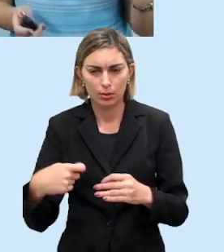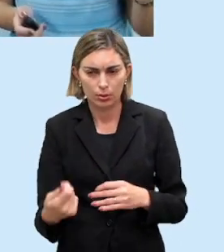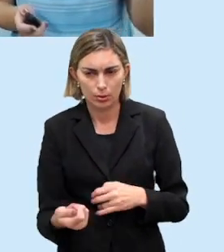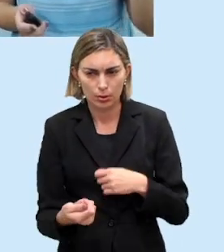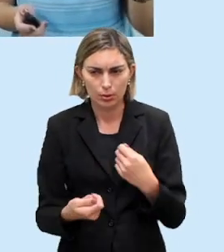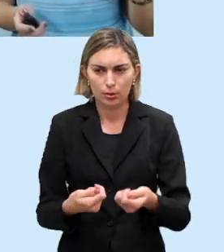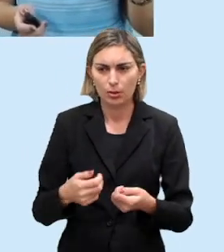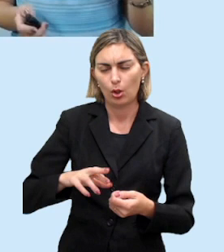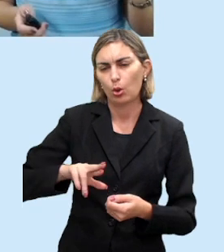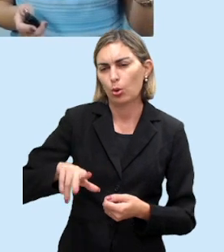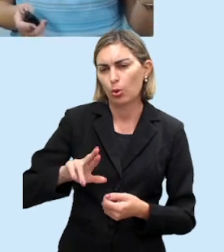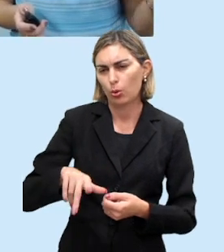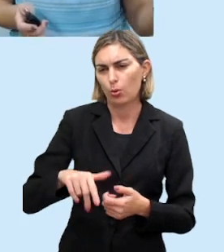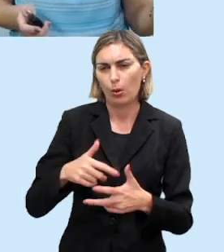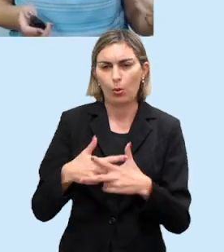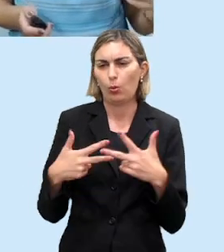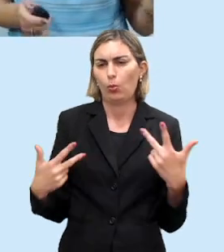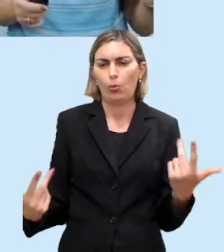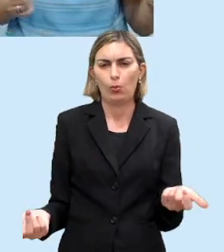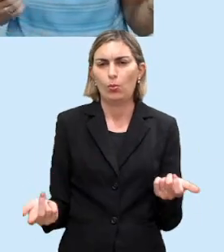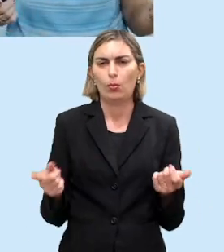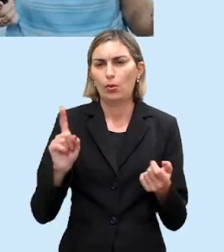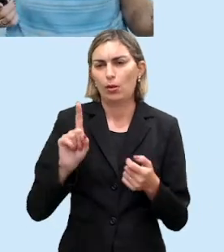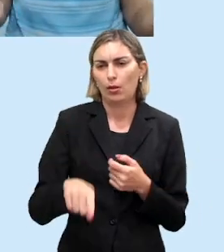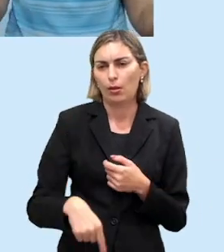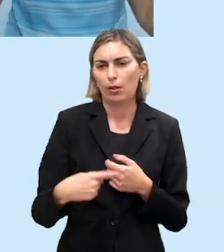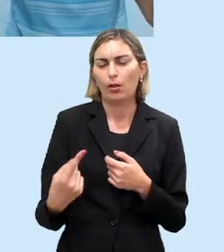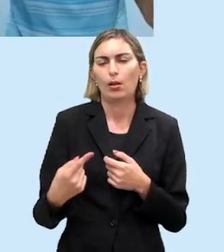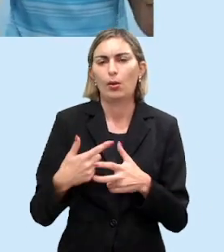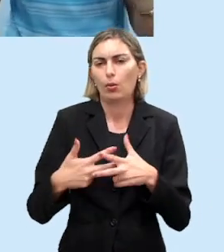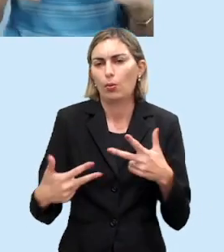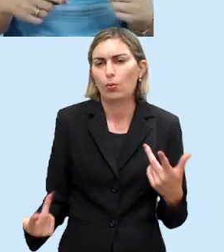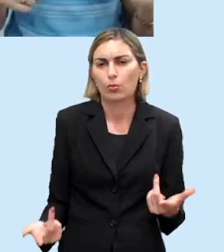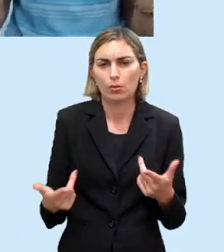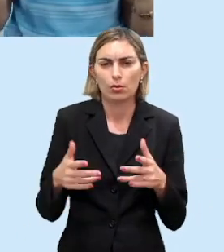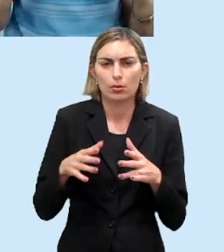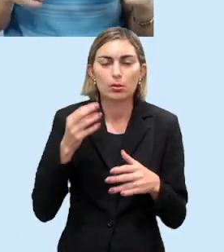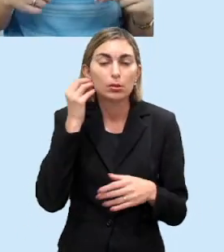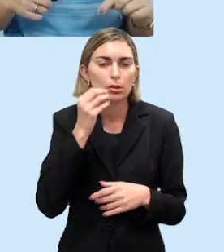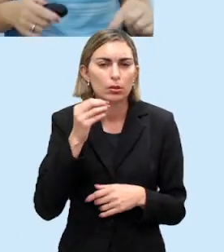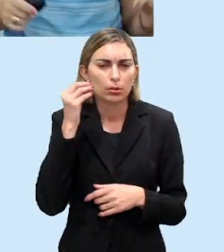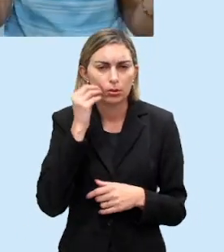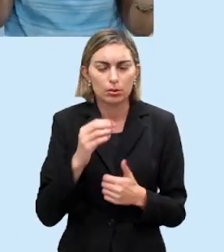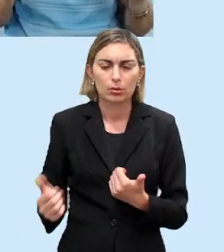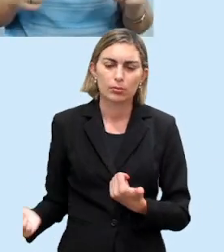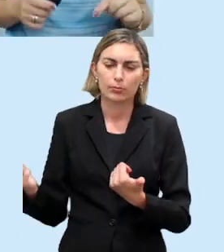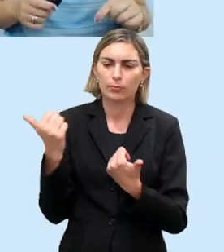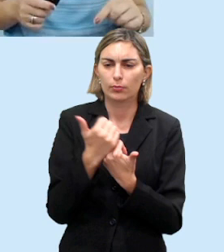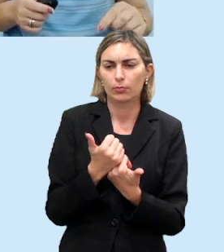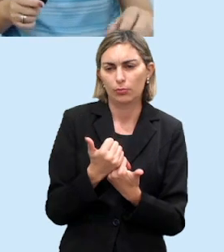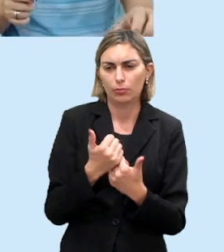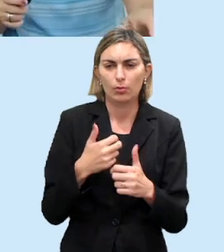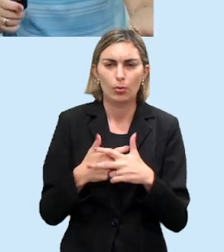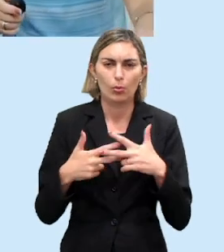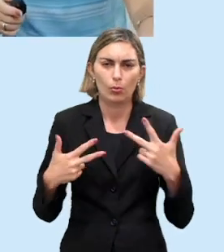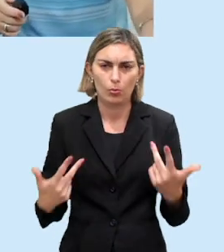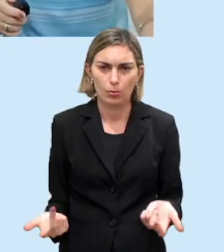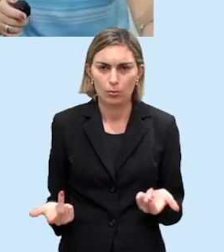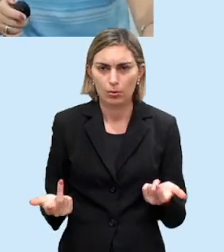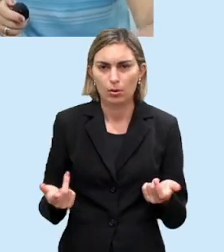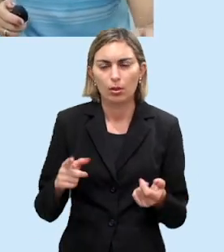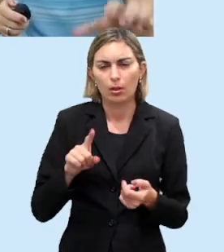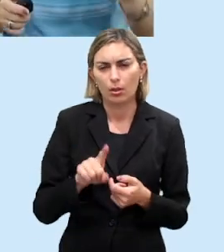não é a coisa, ele é algo que está tentando representar uma coisa. E